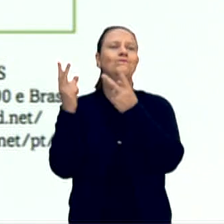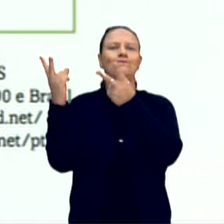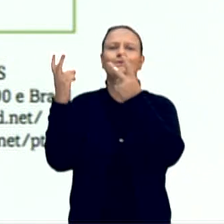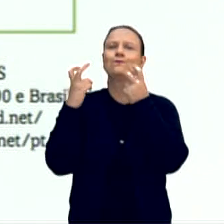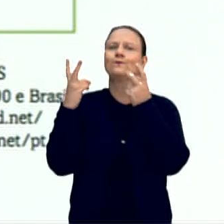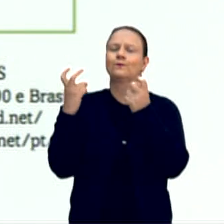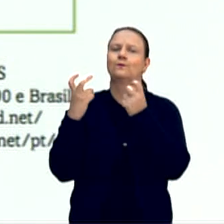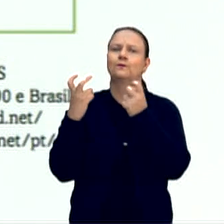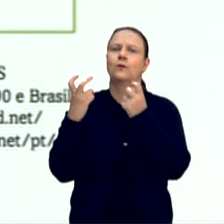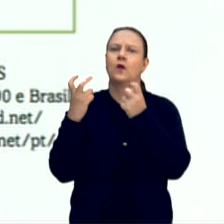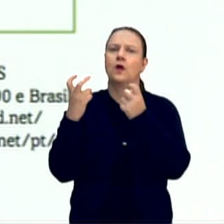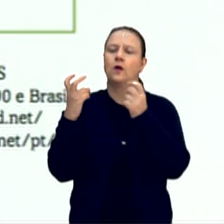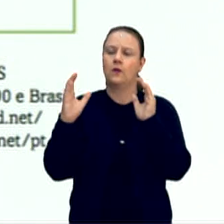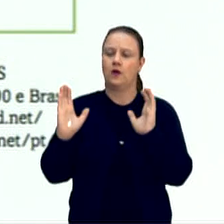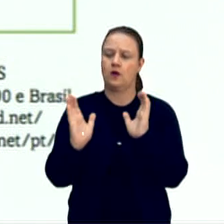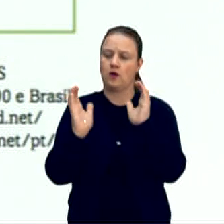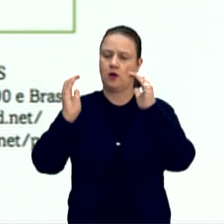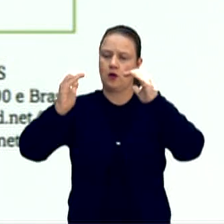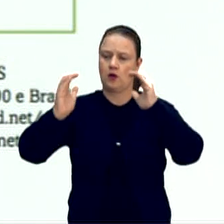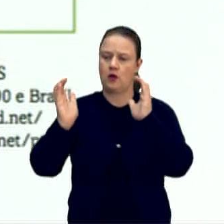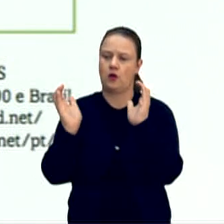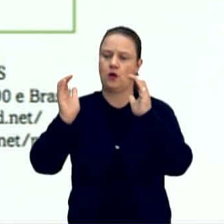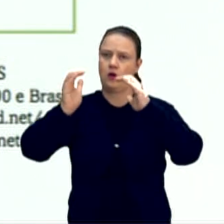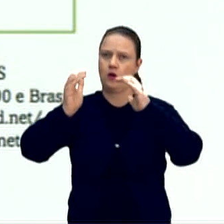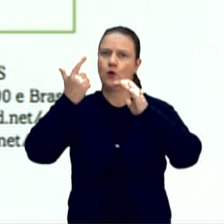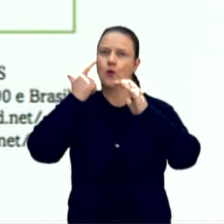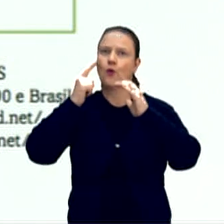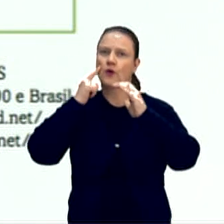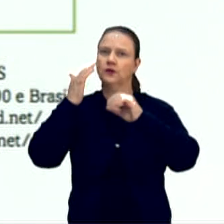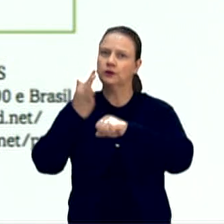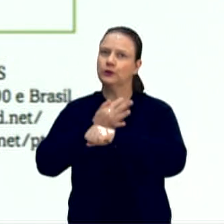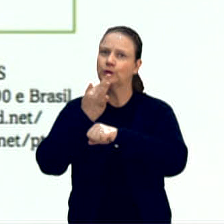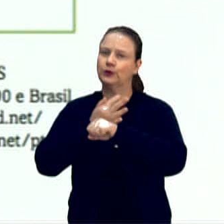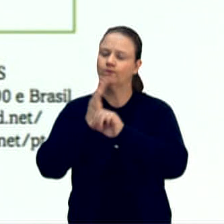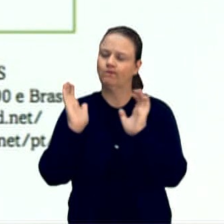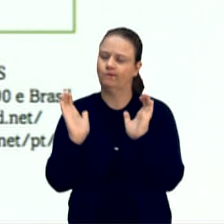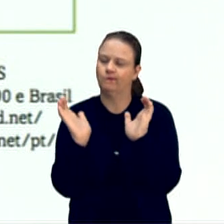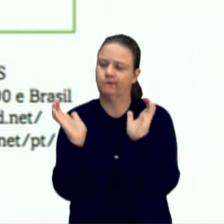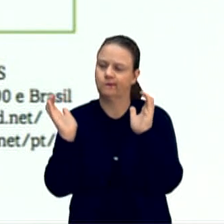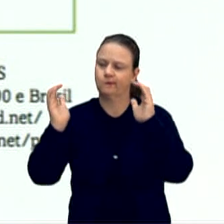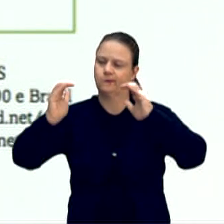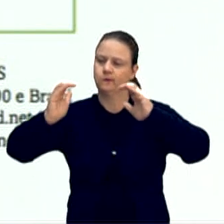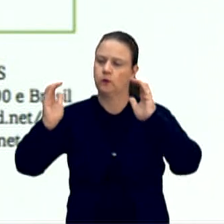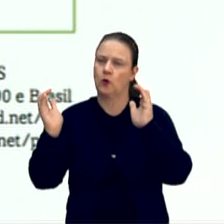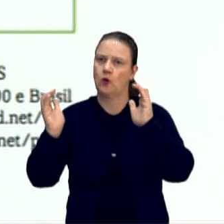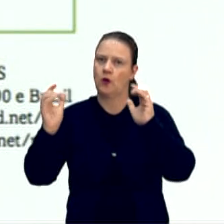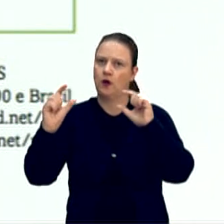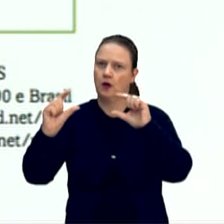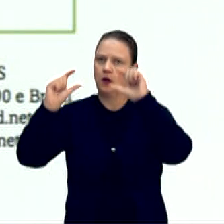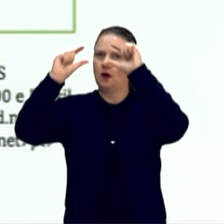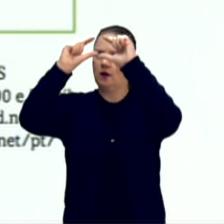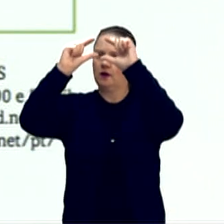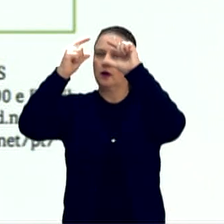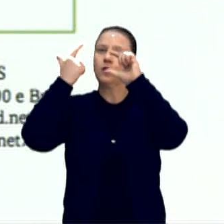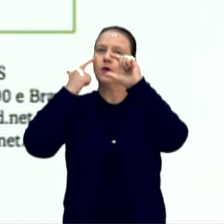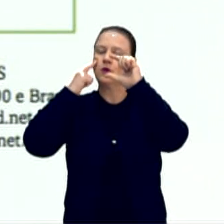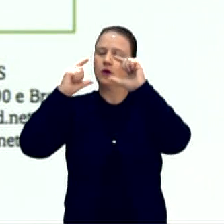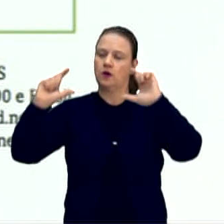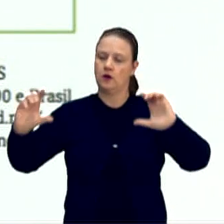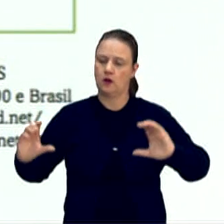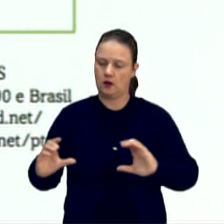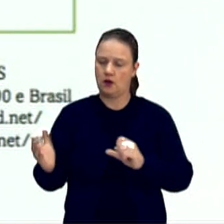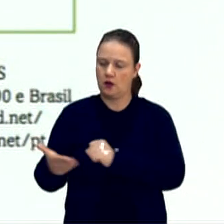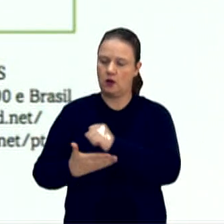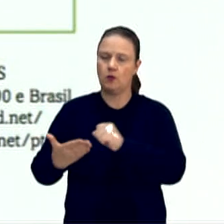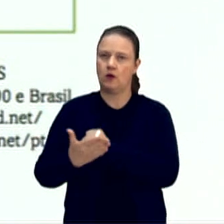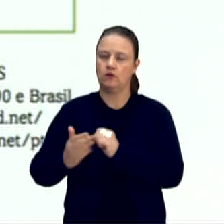modo, mas o meio consegue sustentar tanto a parte superior da pirâmide, o topo, como a